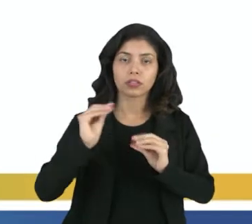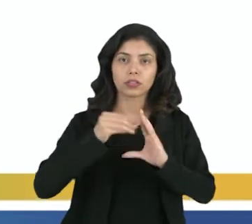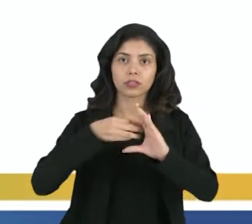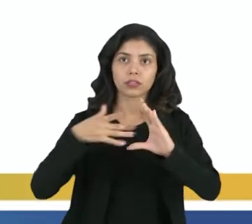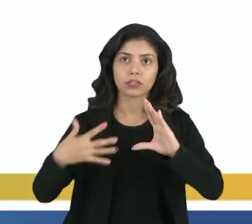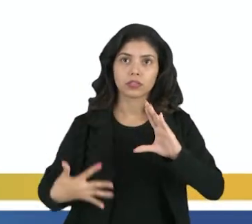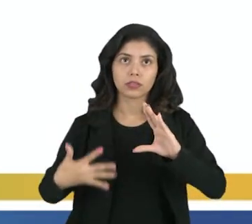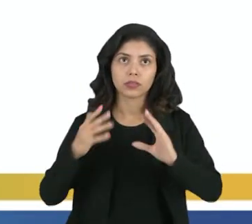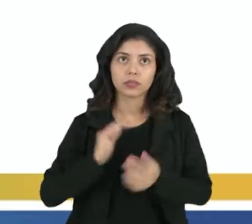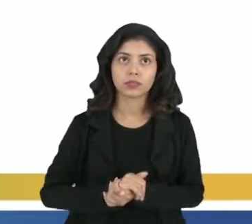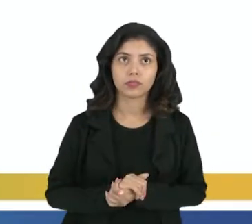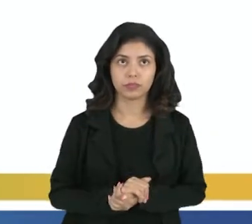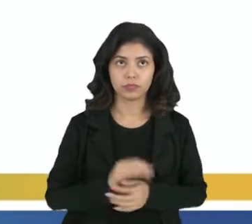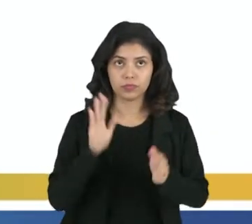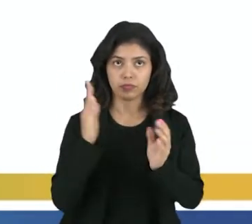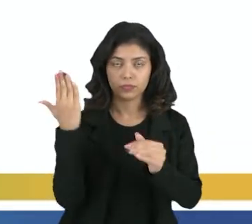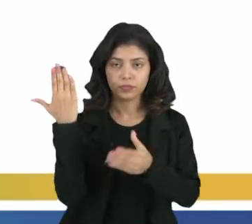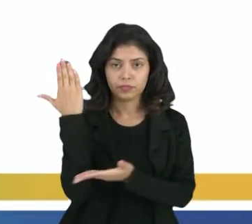de espécies,